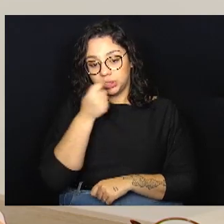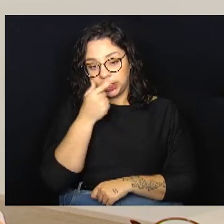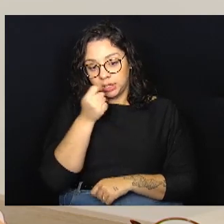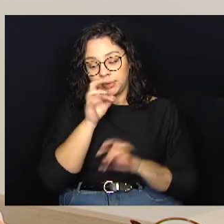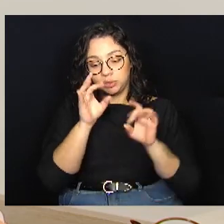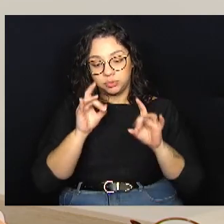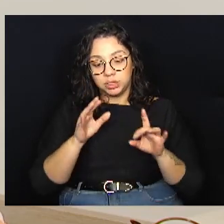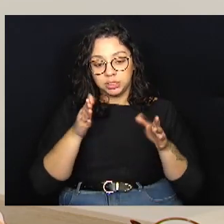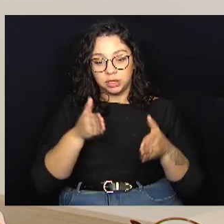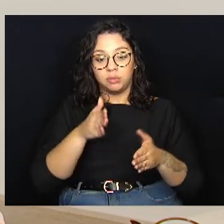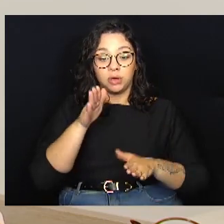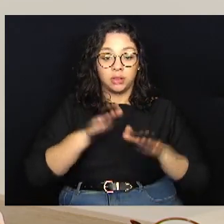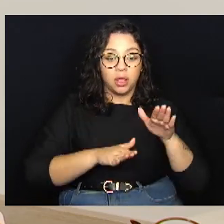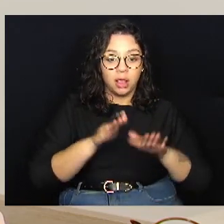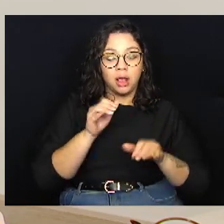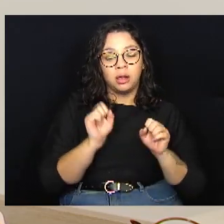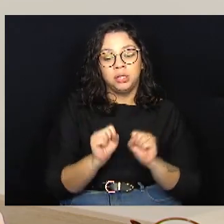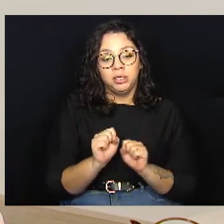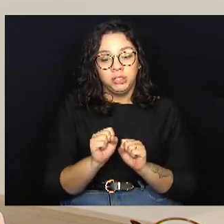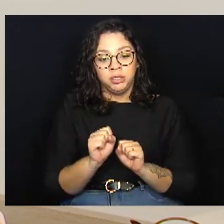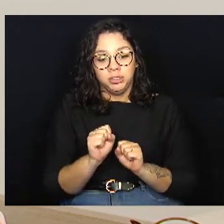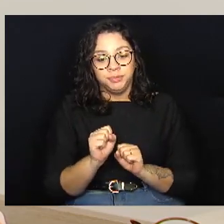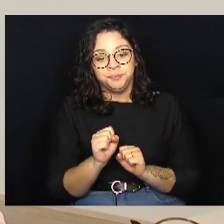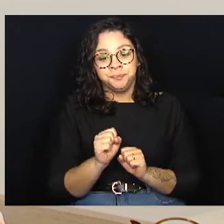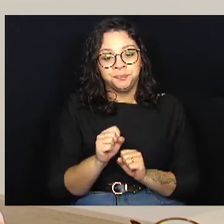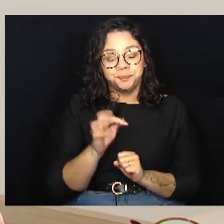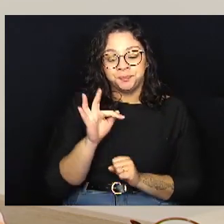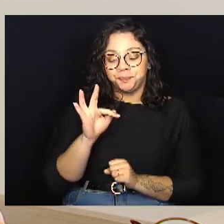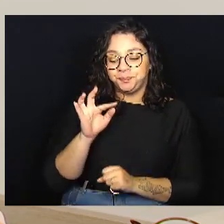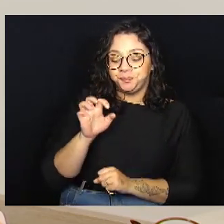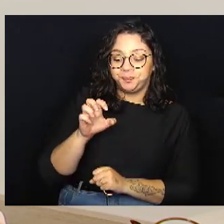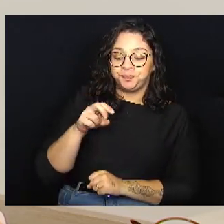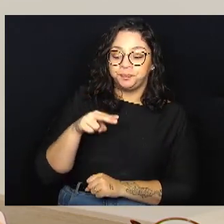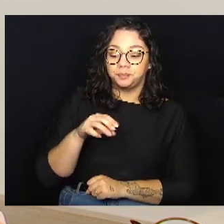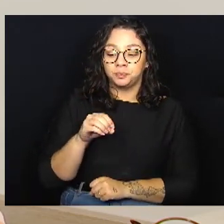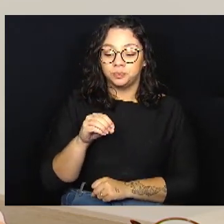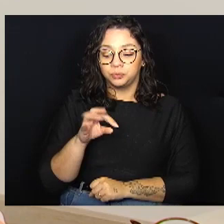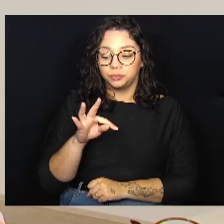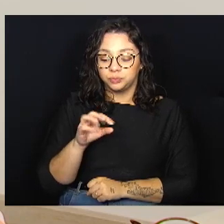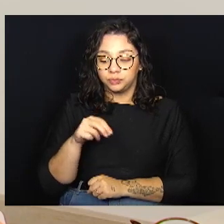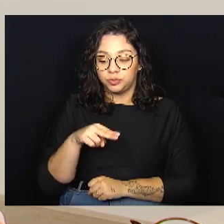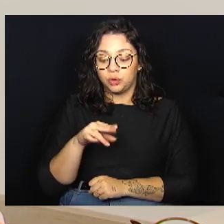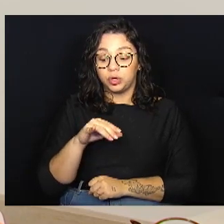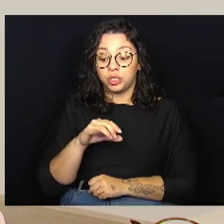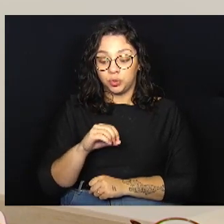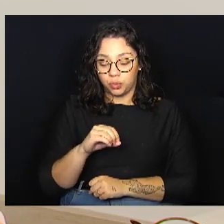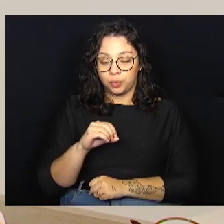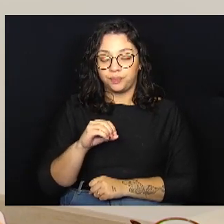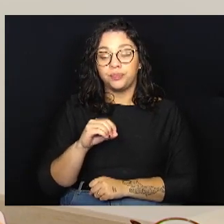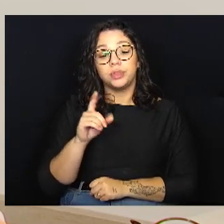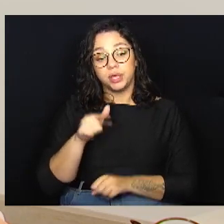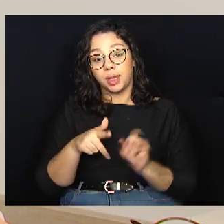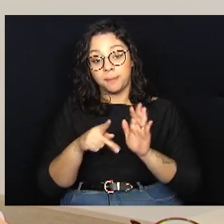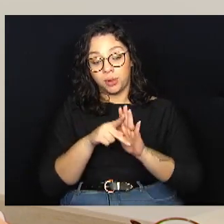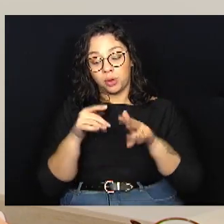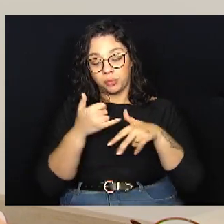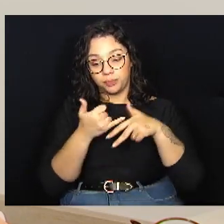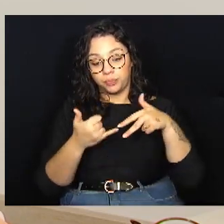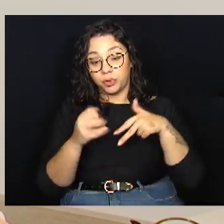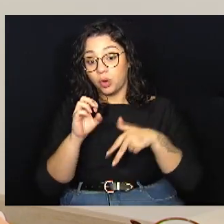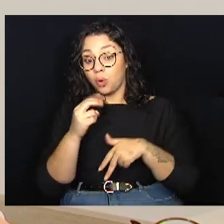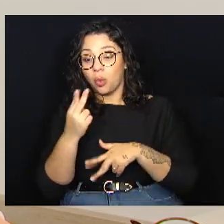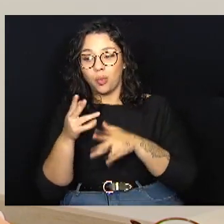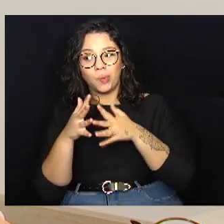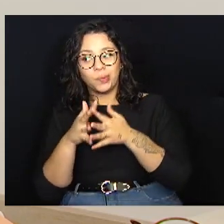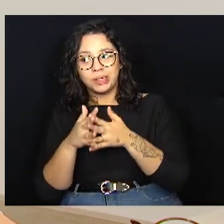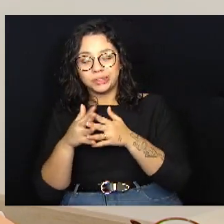com medicamentos específicos. Muitas vezes pode ser um que a gente chama de venotônico, que é um remédio para as varizes específico, ou se